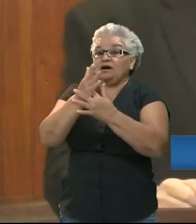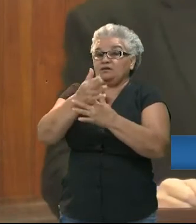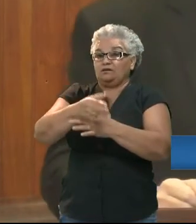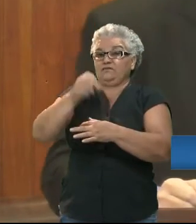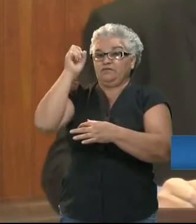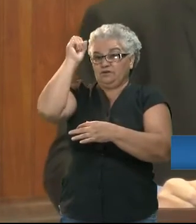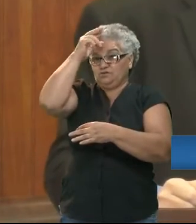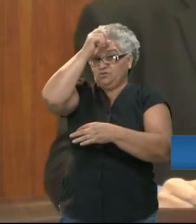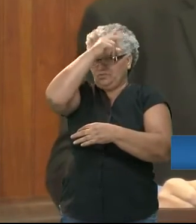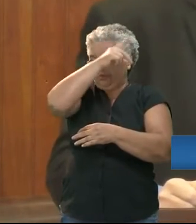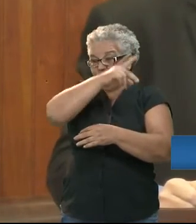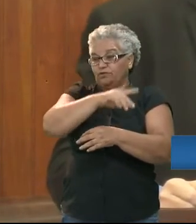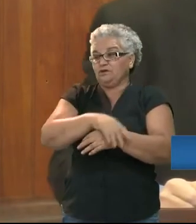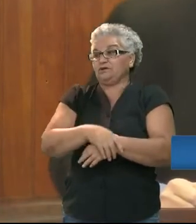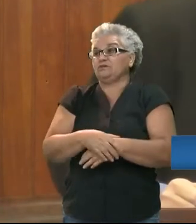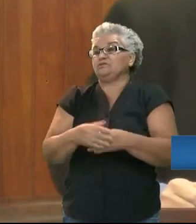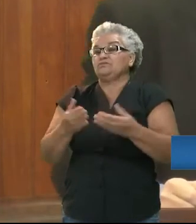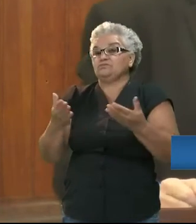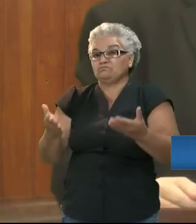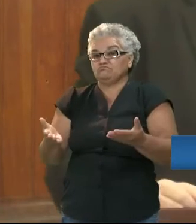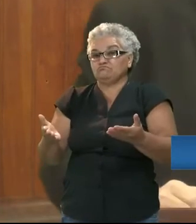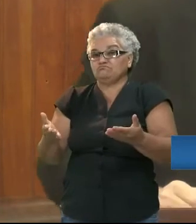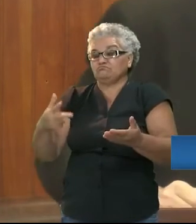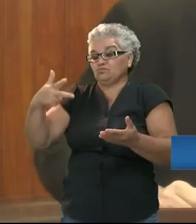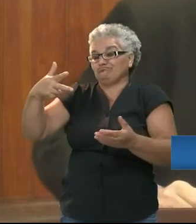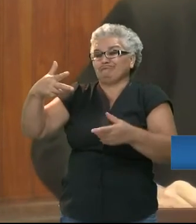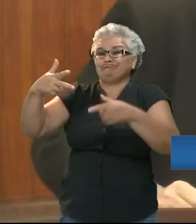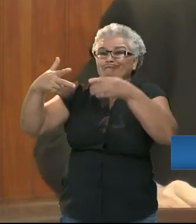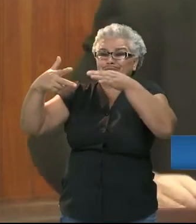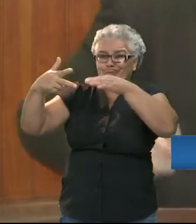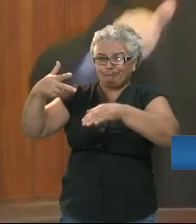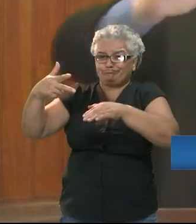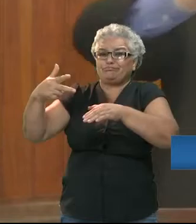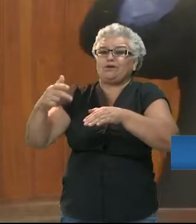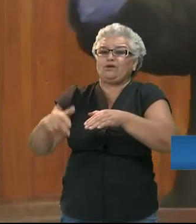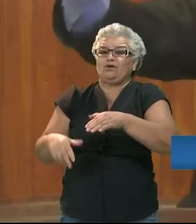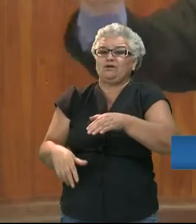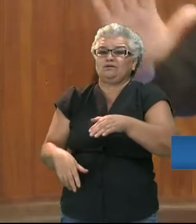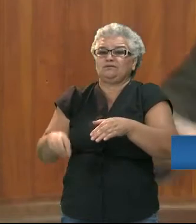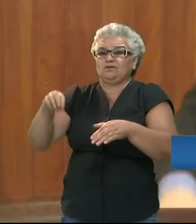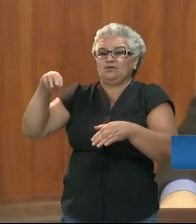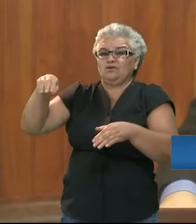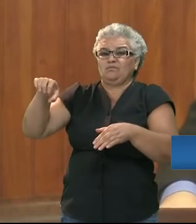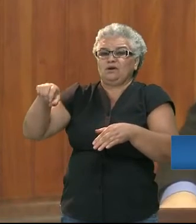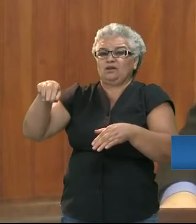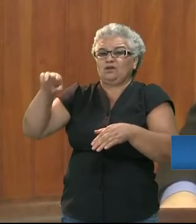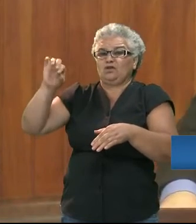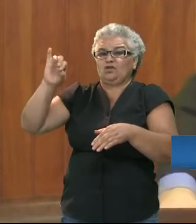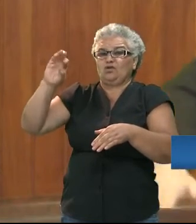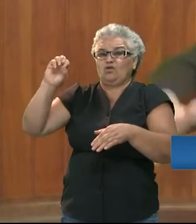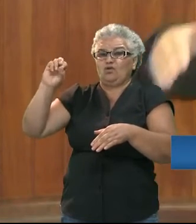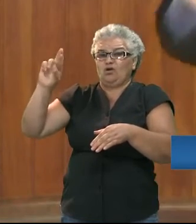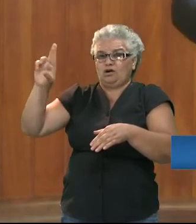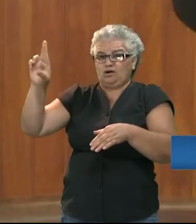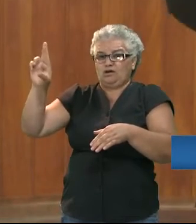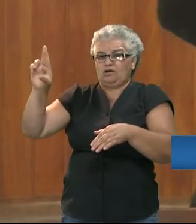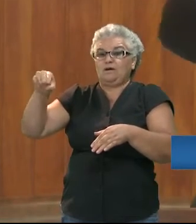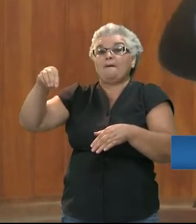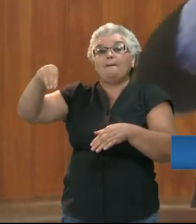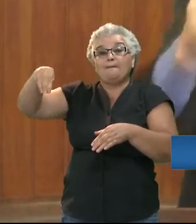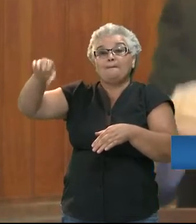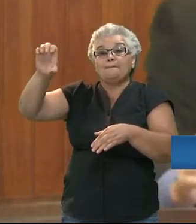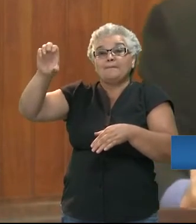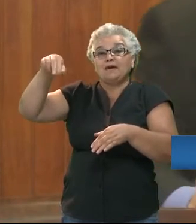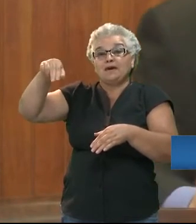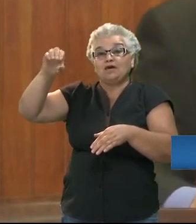mais menos gravoso, menos oneroso, e aí nós nunca mais teremos essa discussão. Ao projeto